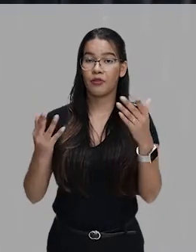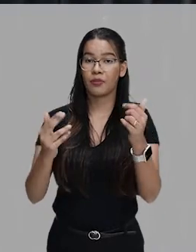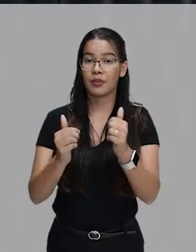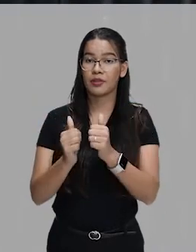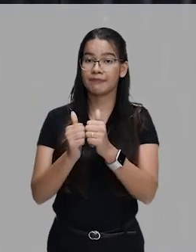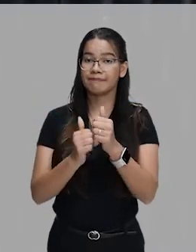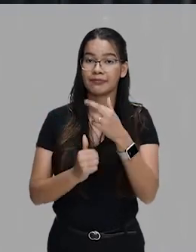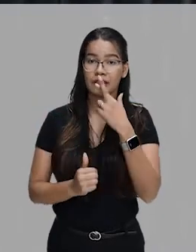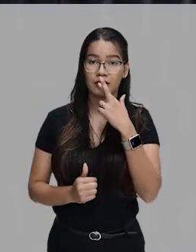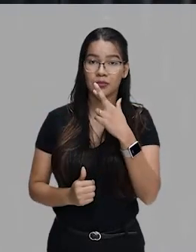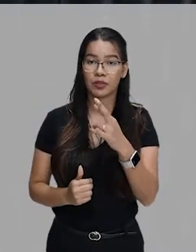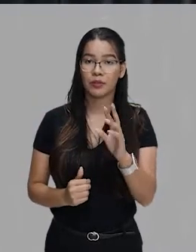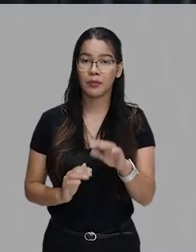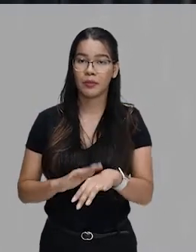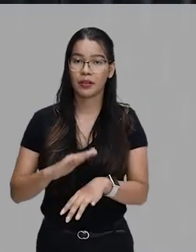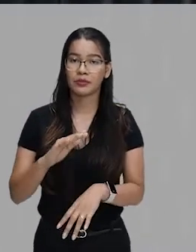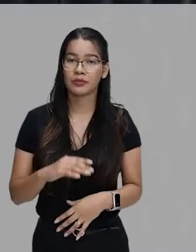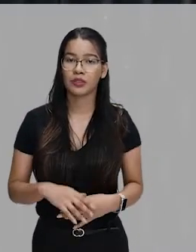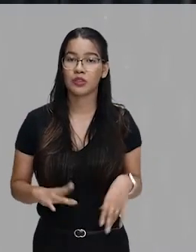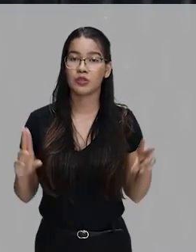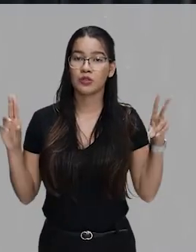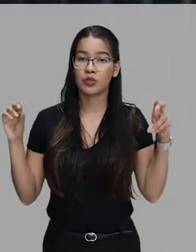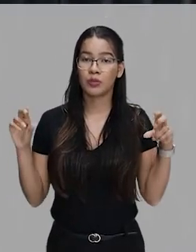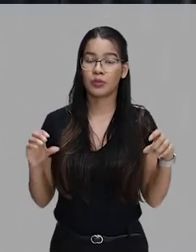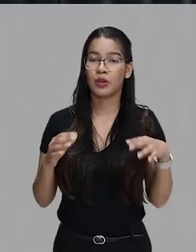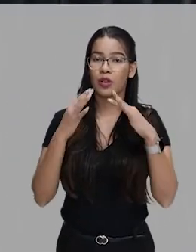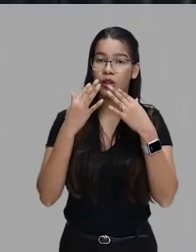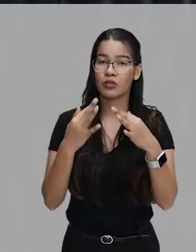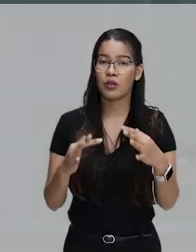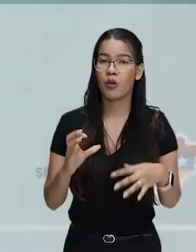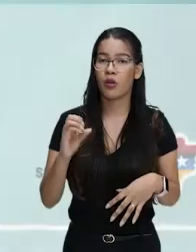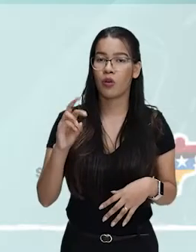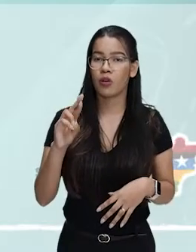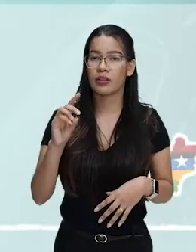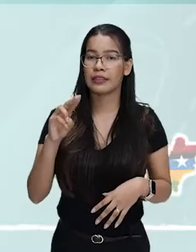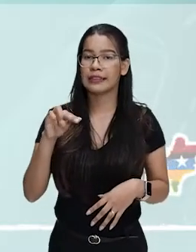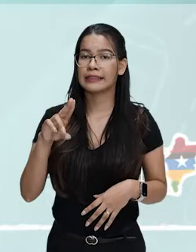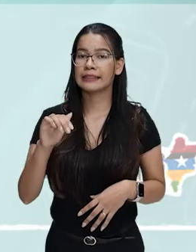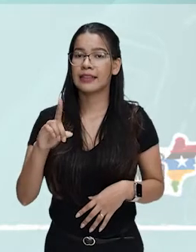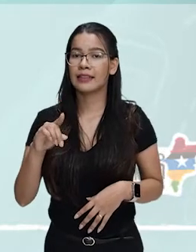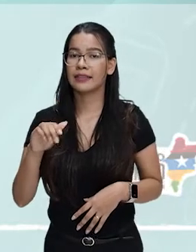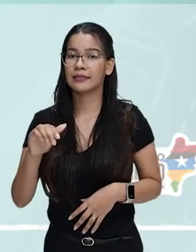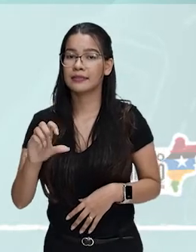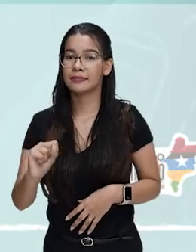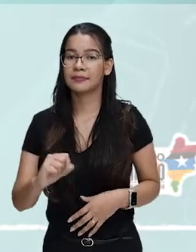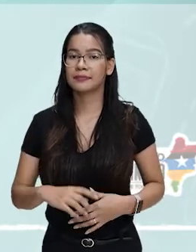uma questão sobre as orações coordenadas sindéticas.